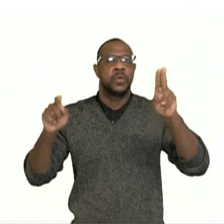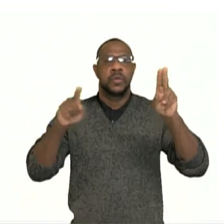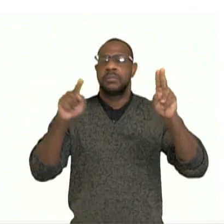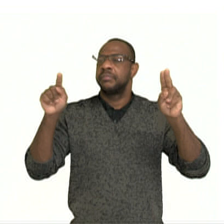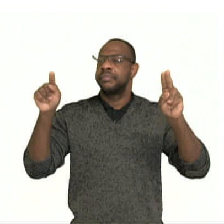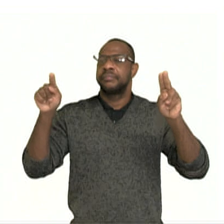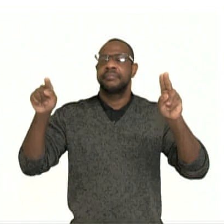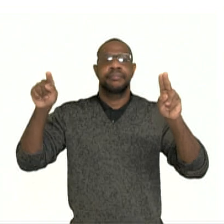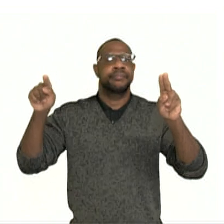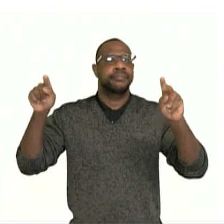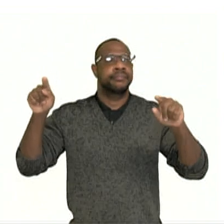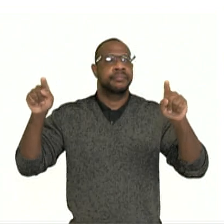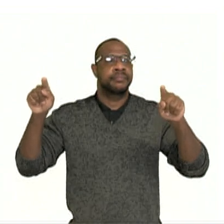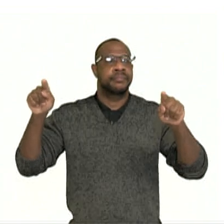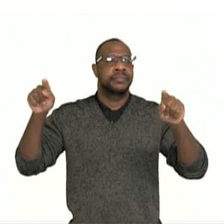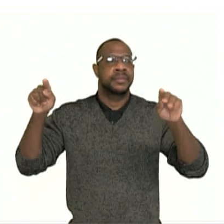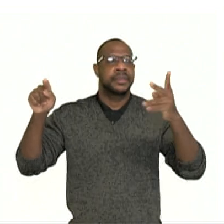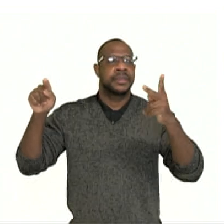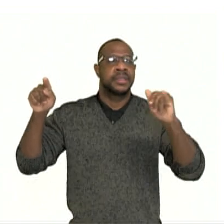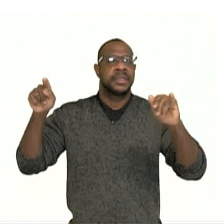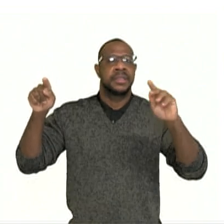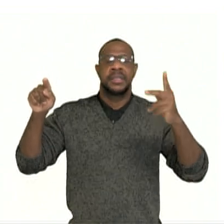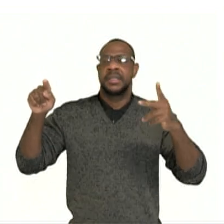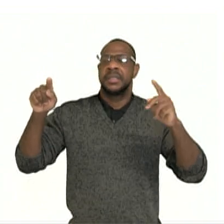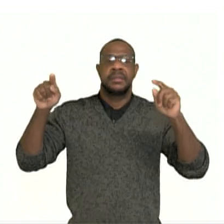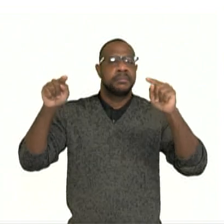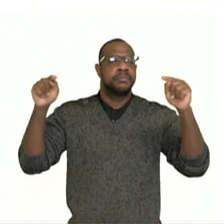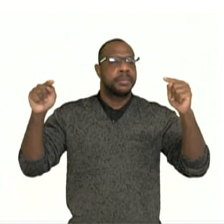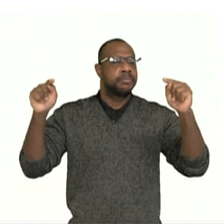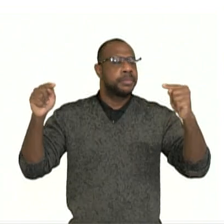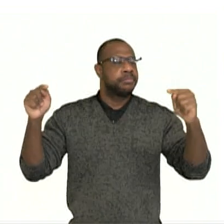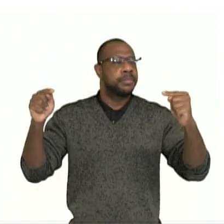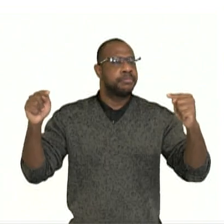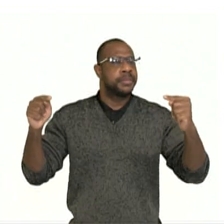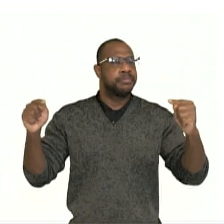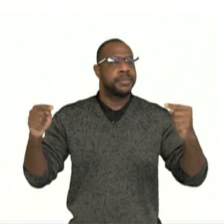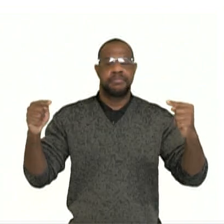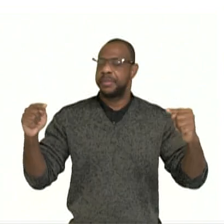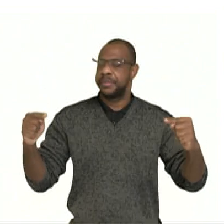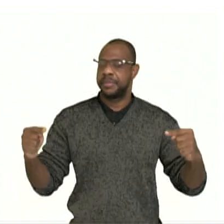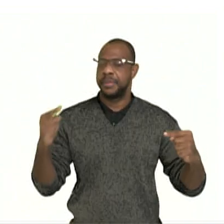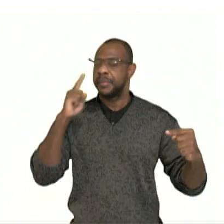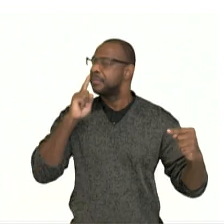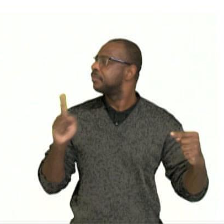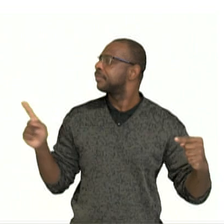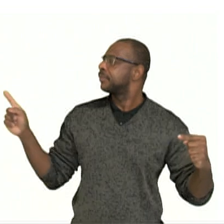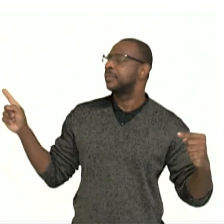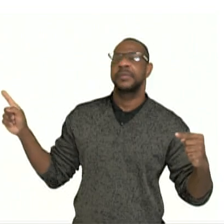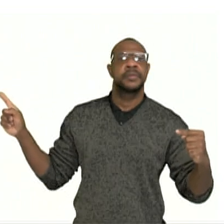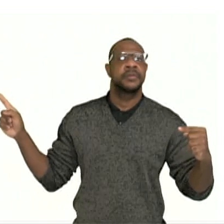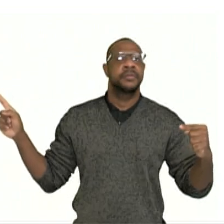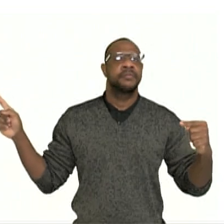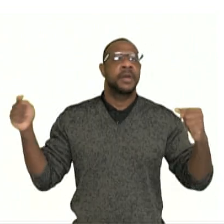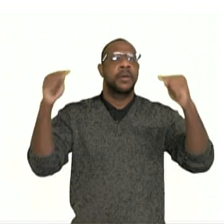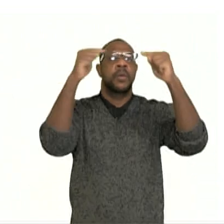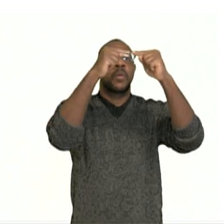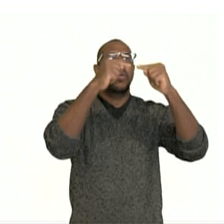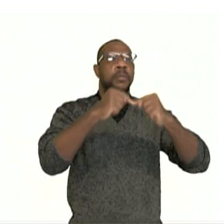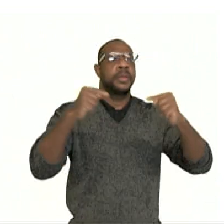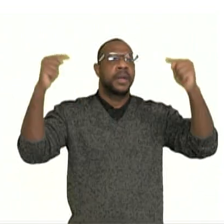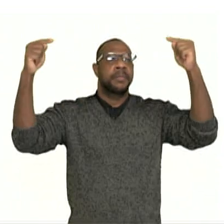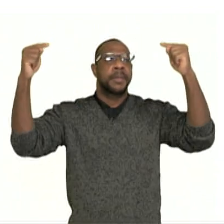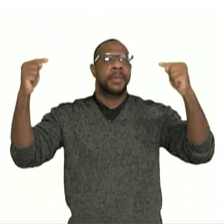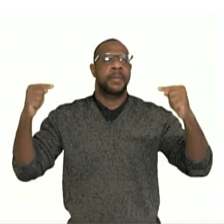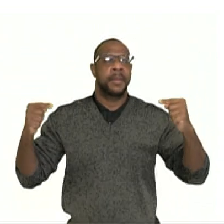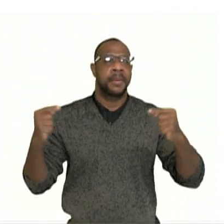he, his, she, her, it, its, we, our, you, your,